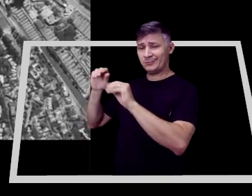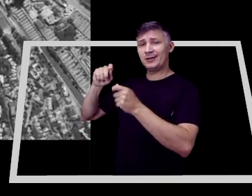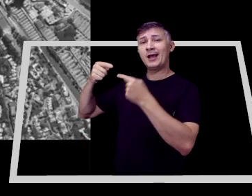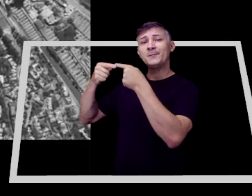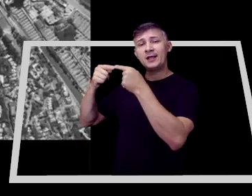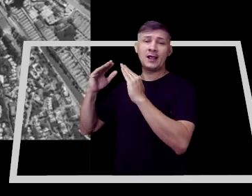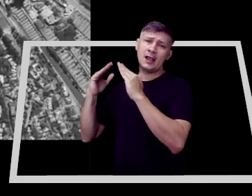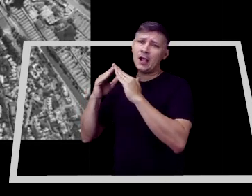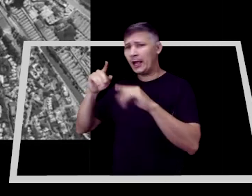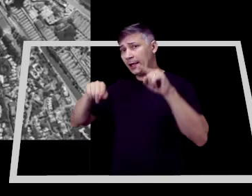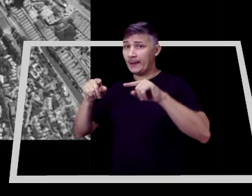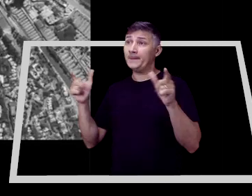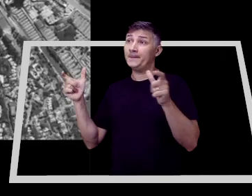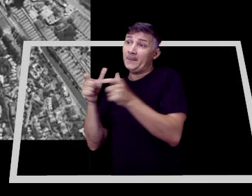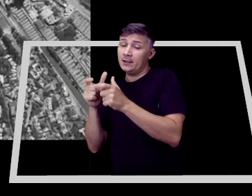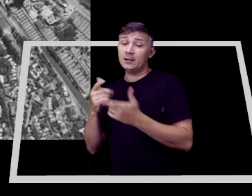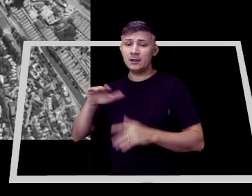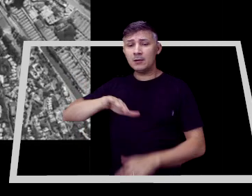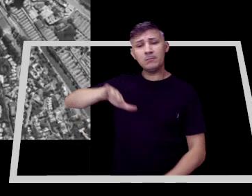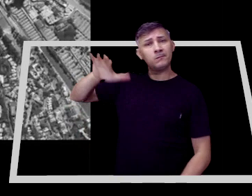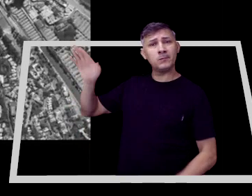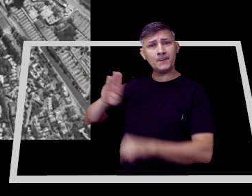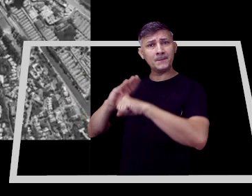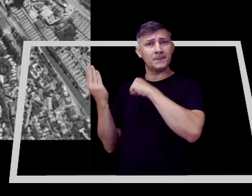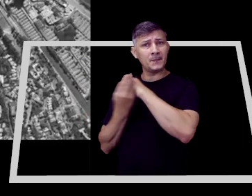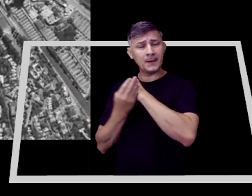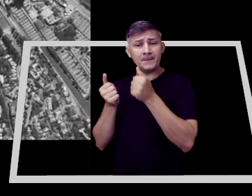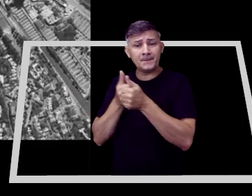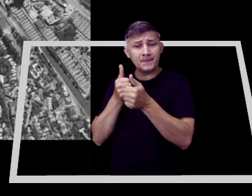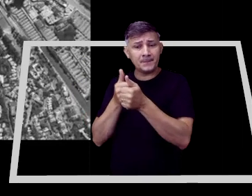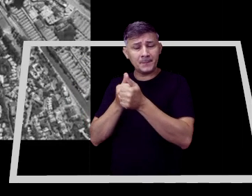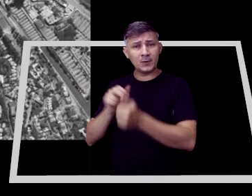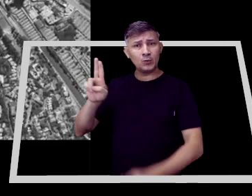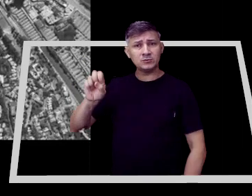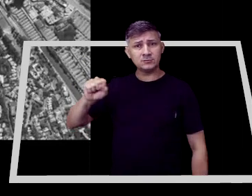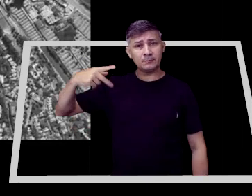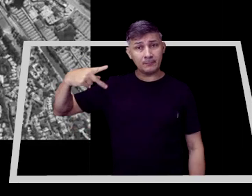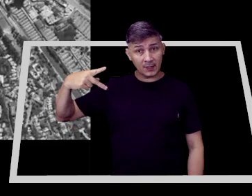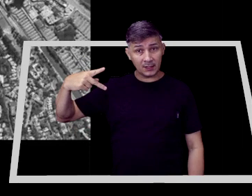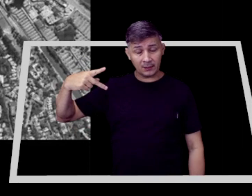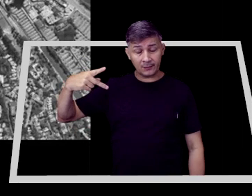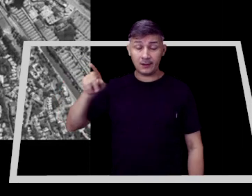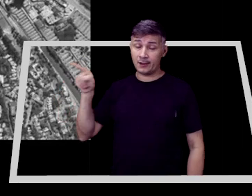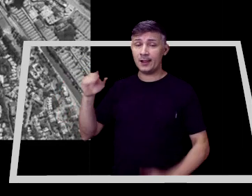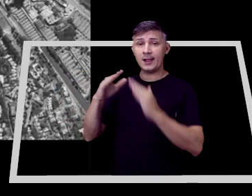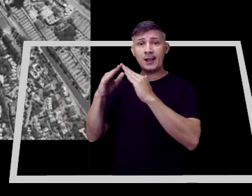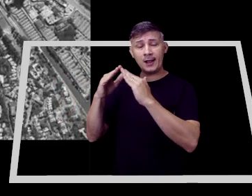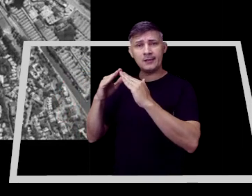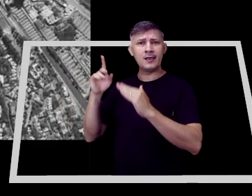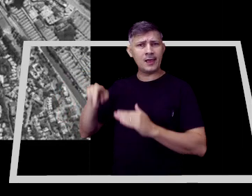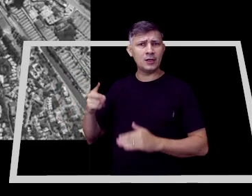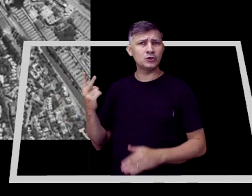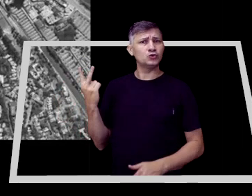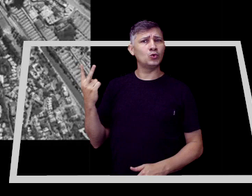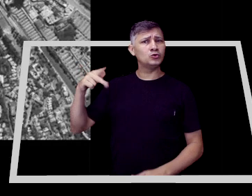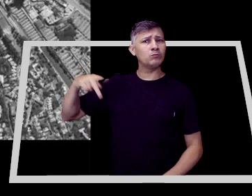né? O Morro do Querosene é um bairro situado muito próximo à USP. Essa casa era destinada a um casal de